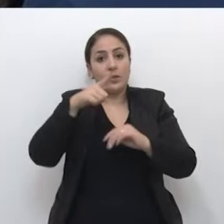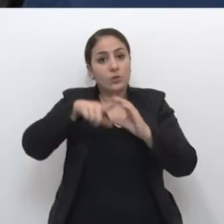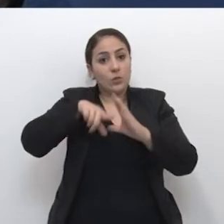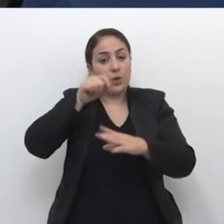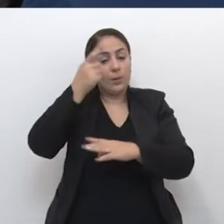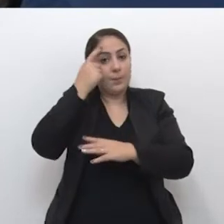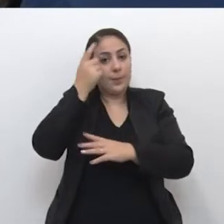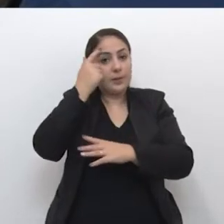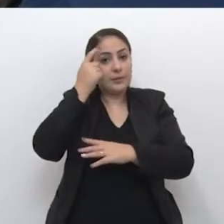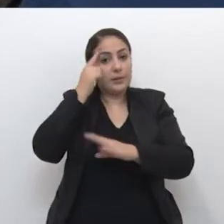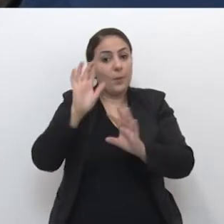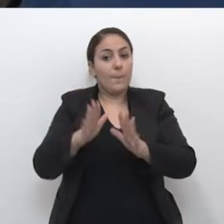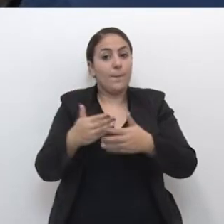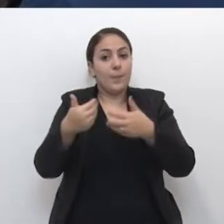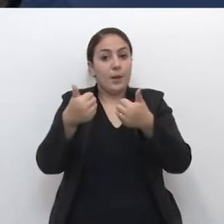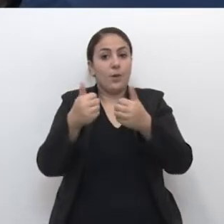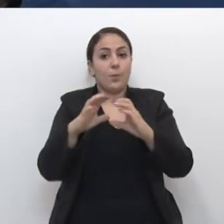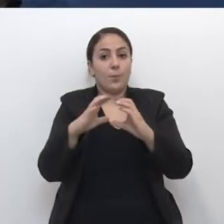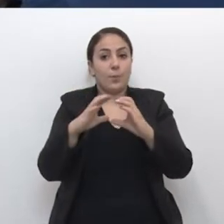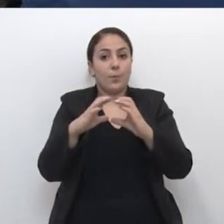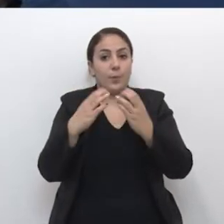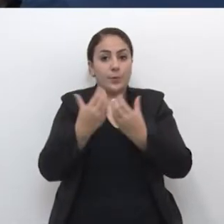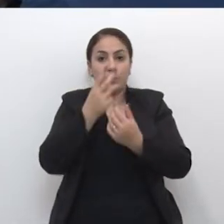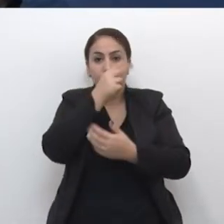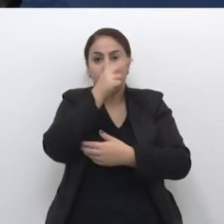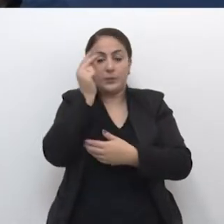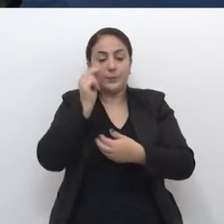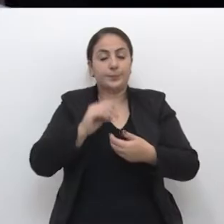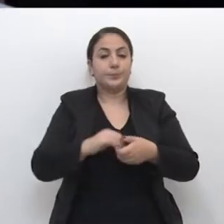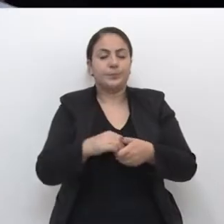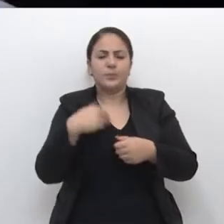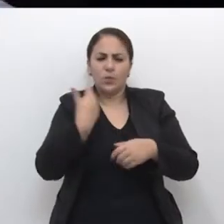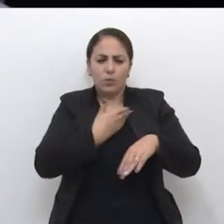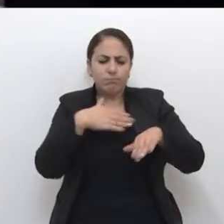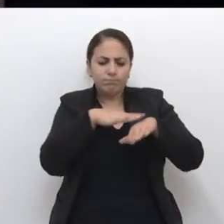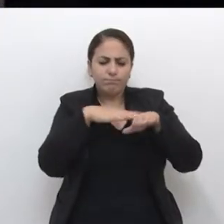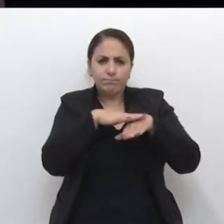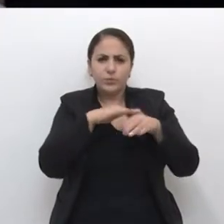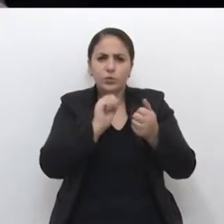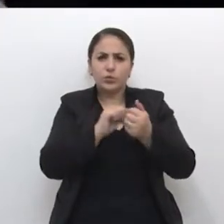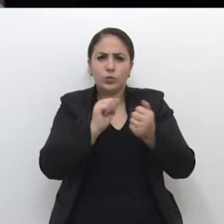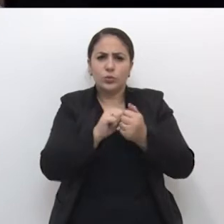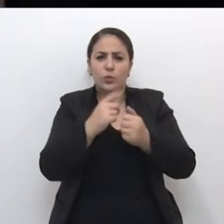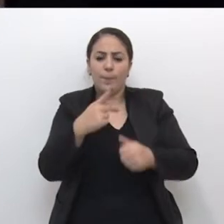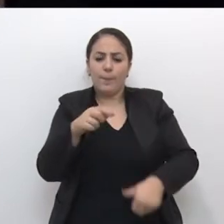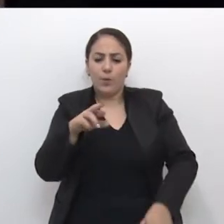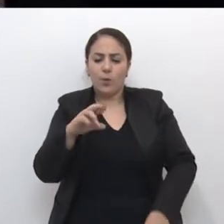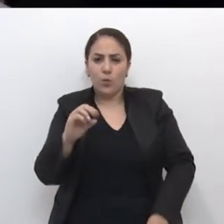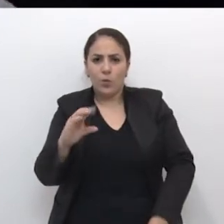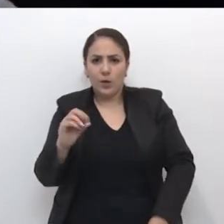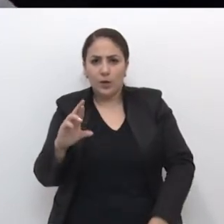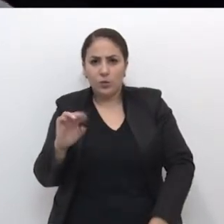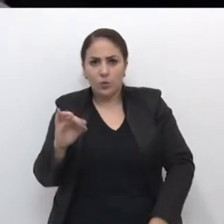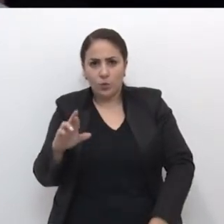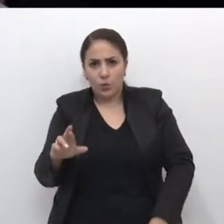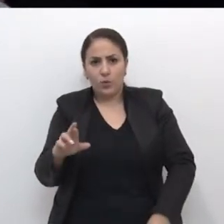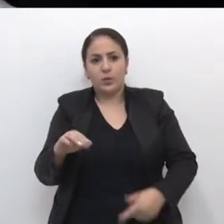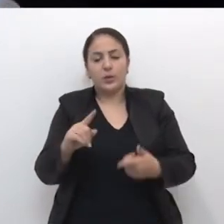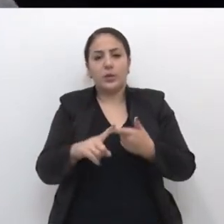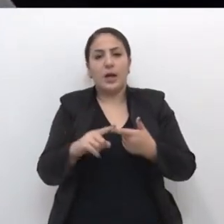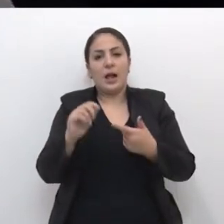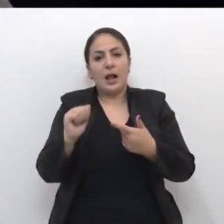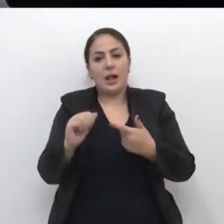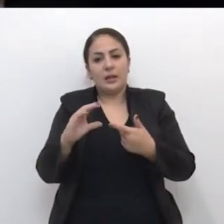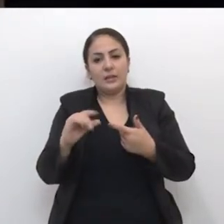foi tomada pensando no melhor para o município. Nós conversamos muito, nossos procuradores se reuniram, o Dr. Alcindo